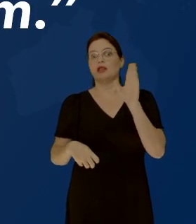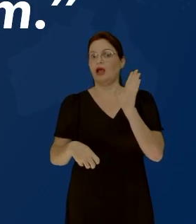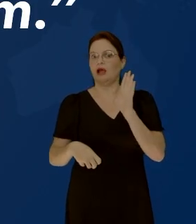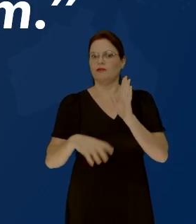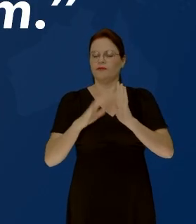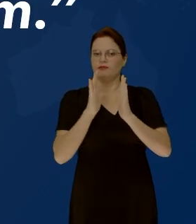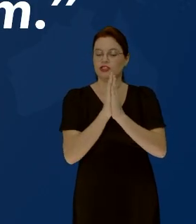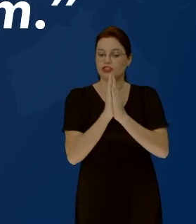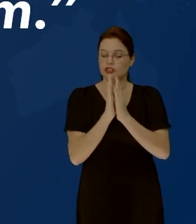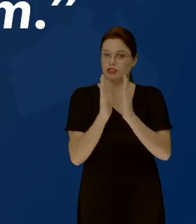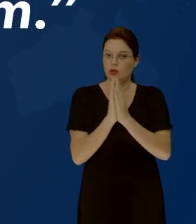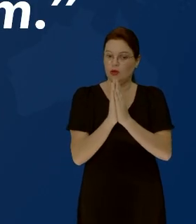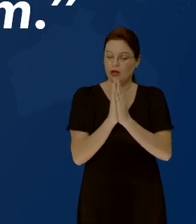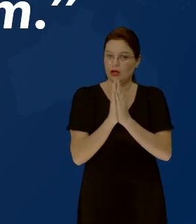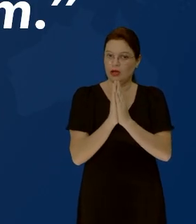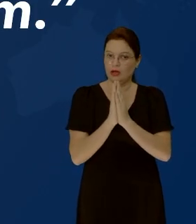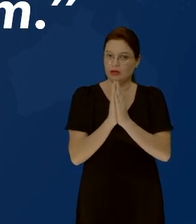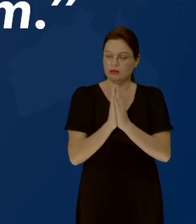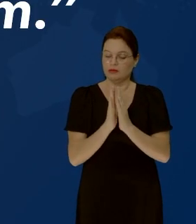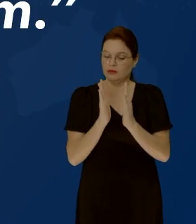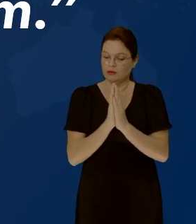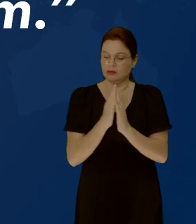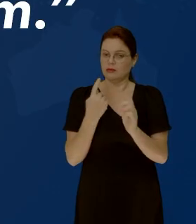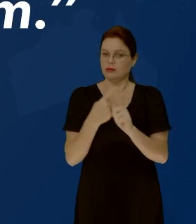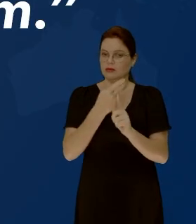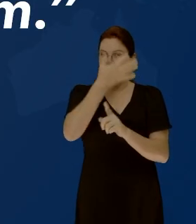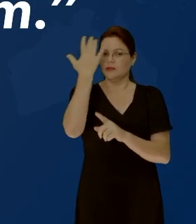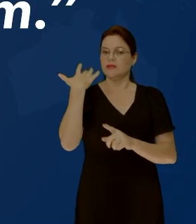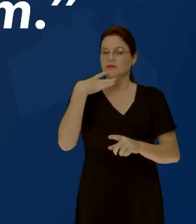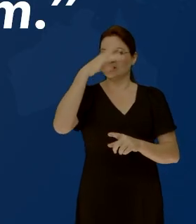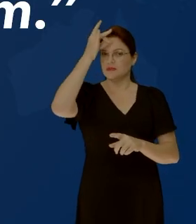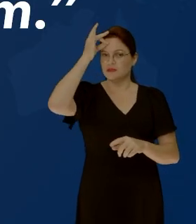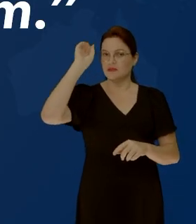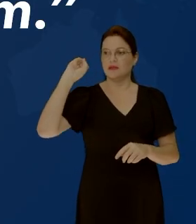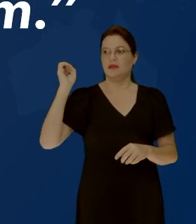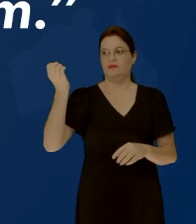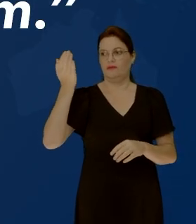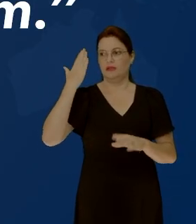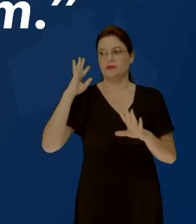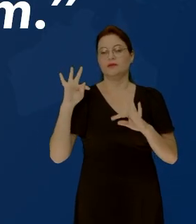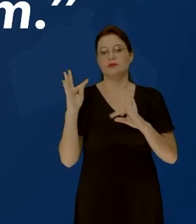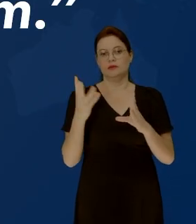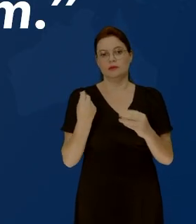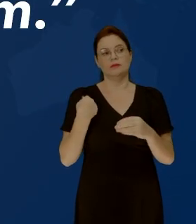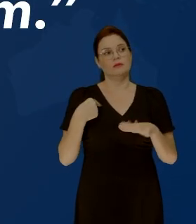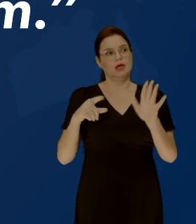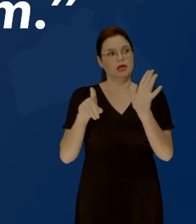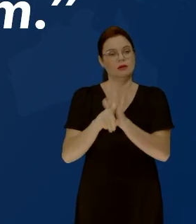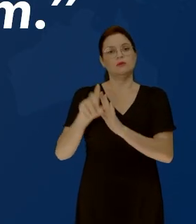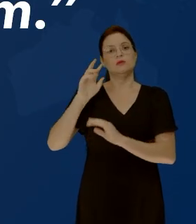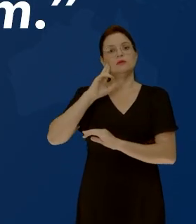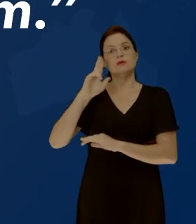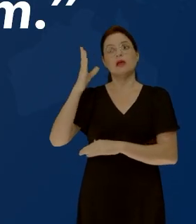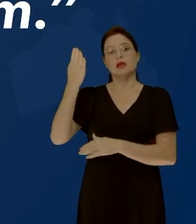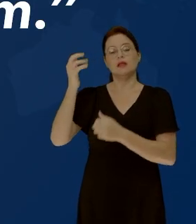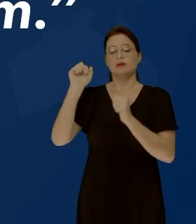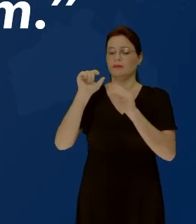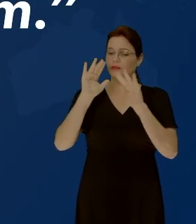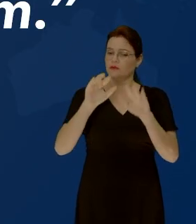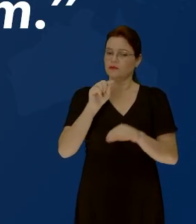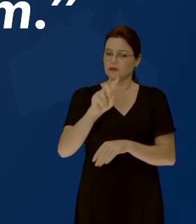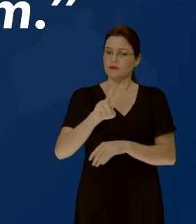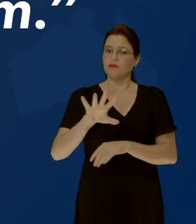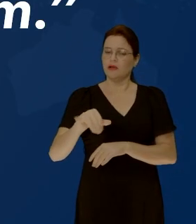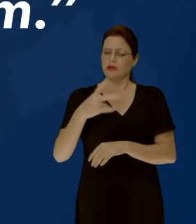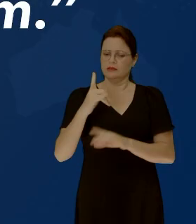Vigiar, orando. Porque o Espírito Santo vai revelando. Consulta o Senhor. Deus vai te abençoar, a sua